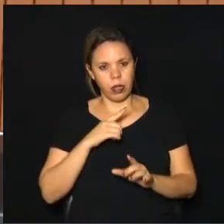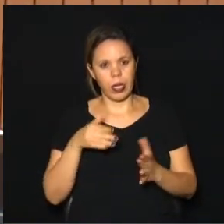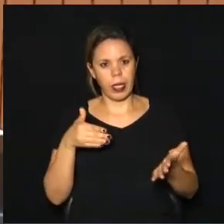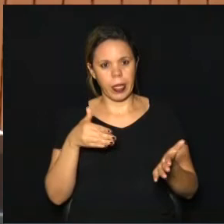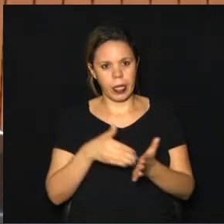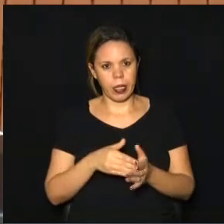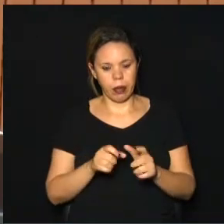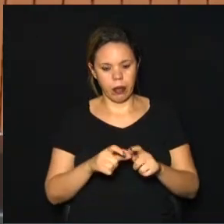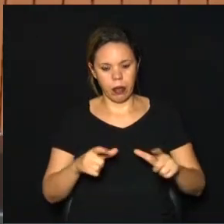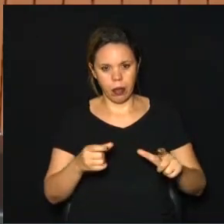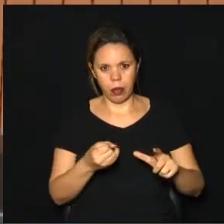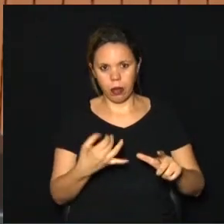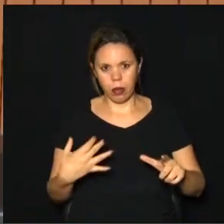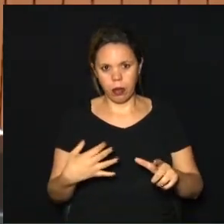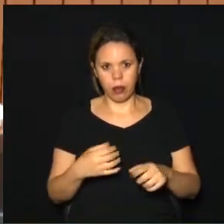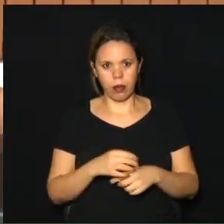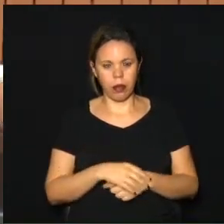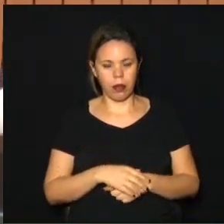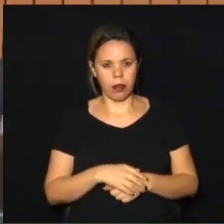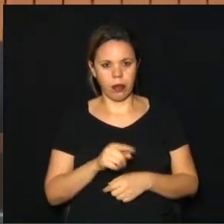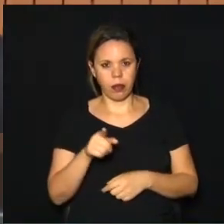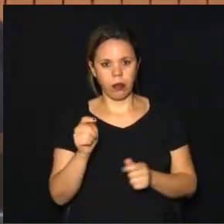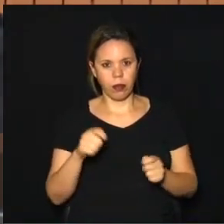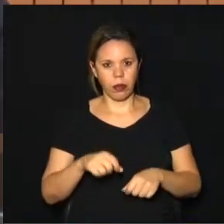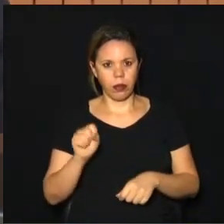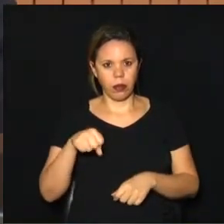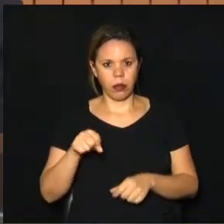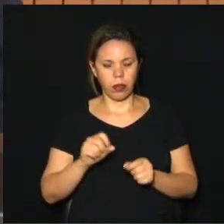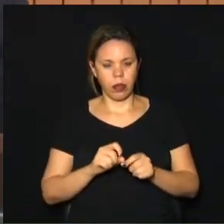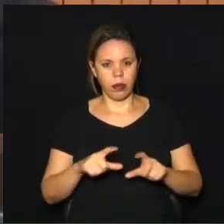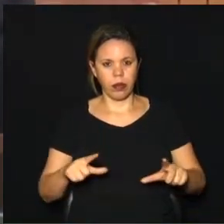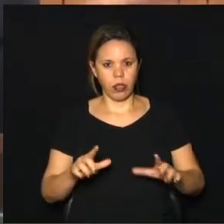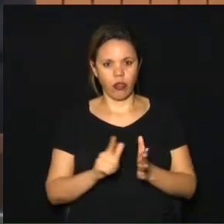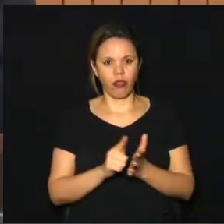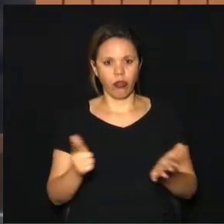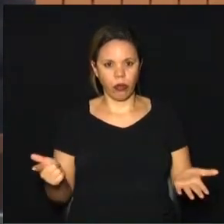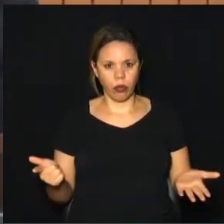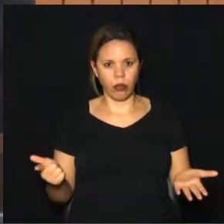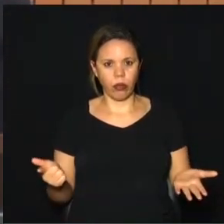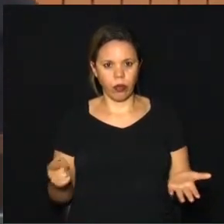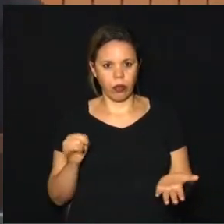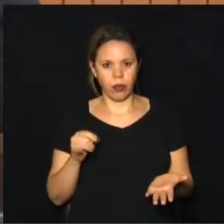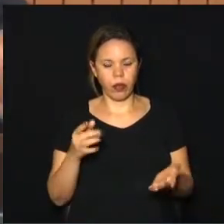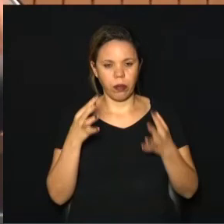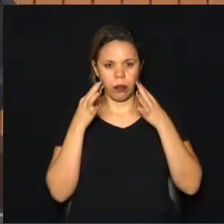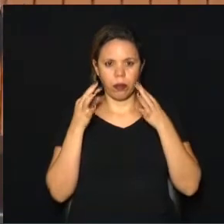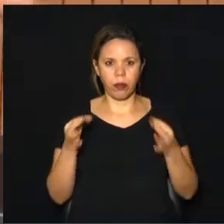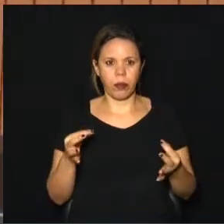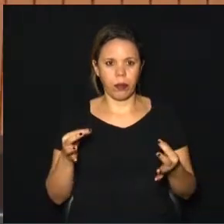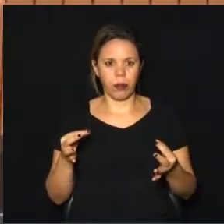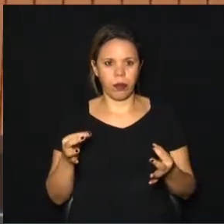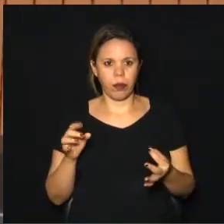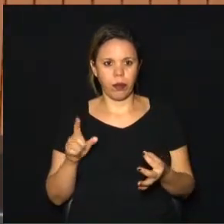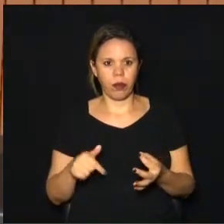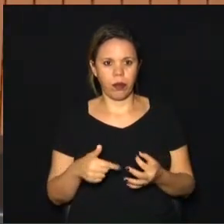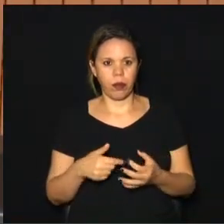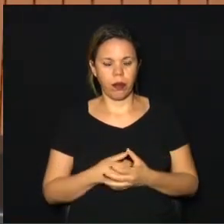de tamanho e de quantidade. Então você pode sim fazer propaganda em jornal, desde que você observe